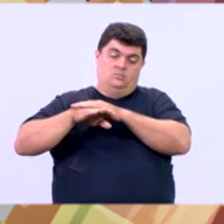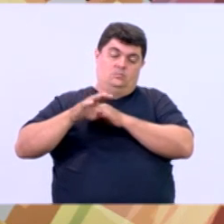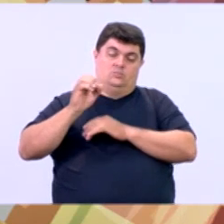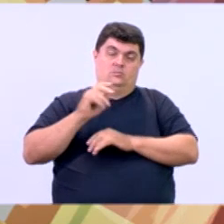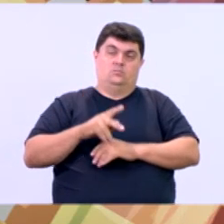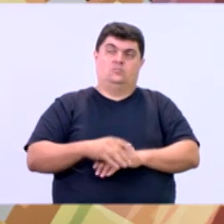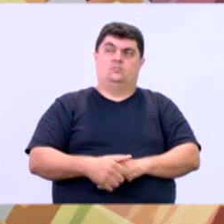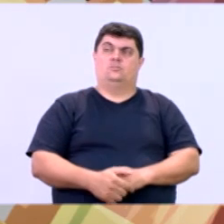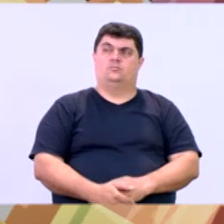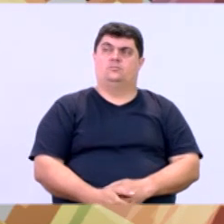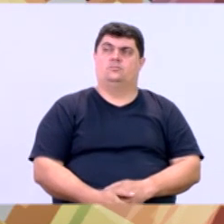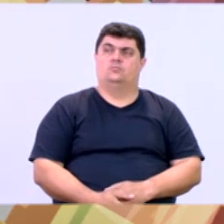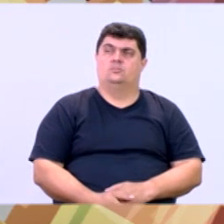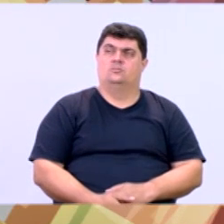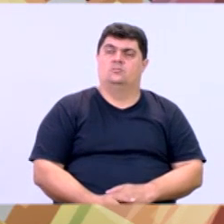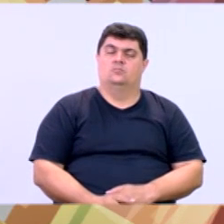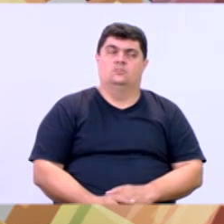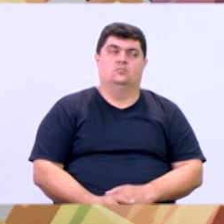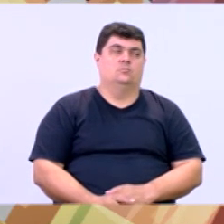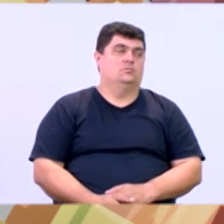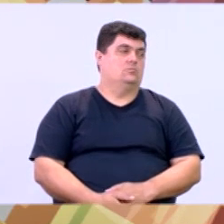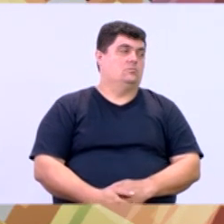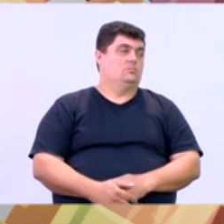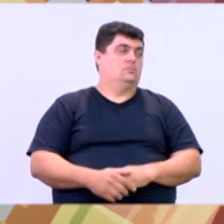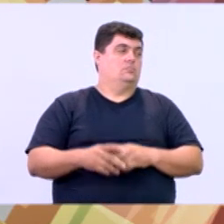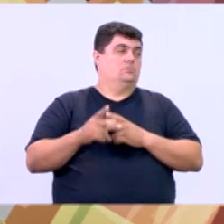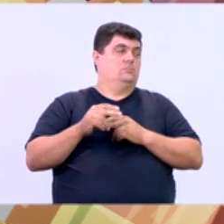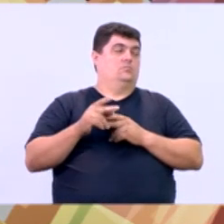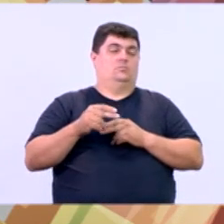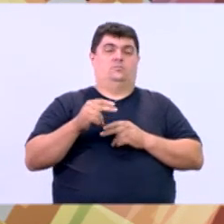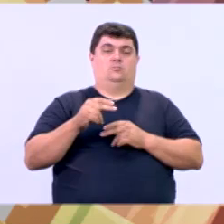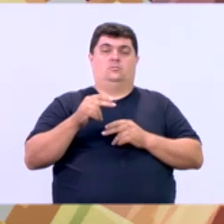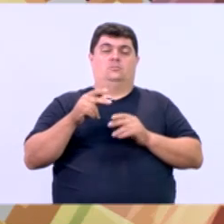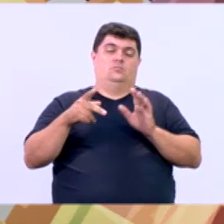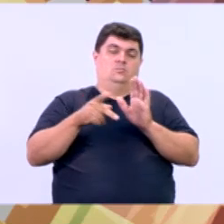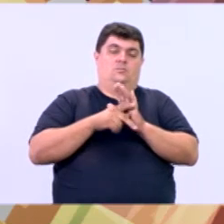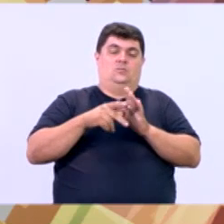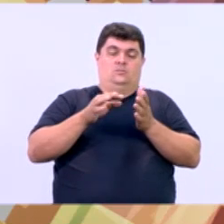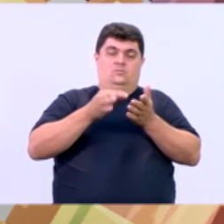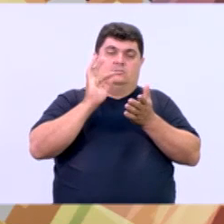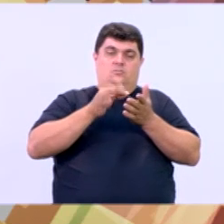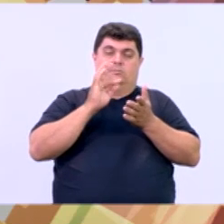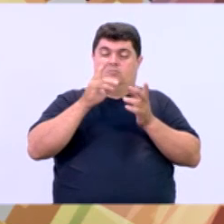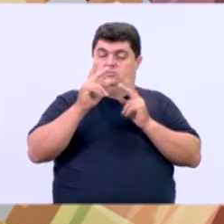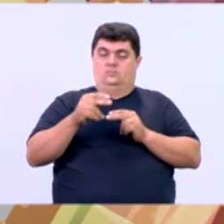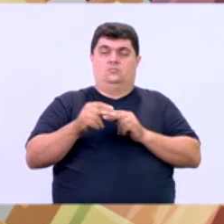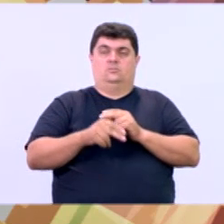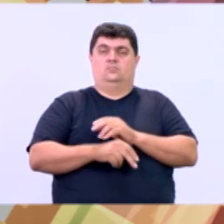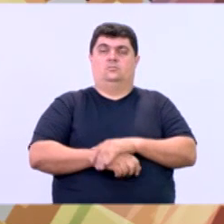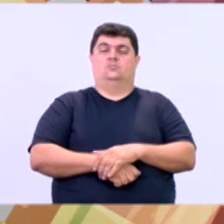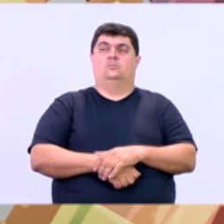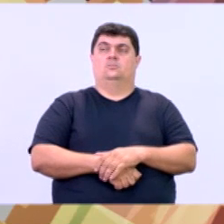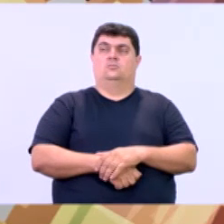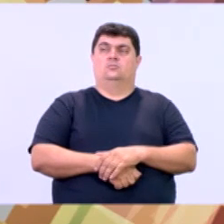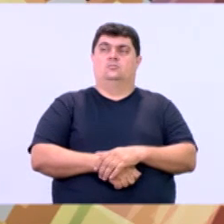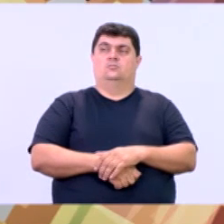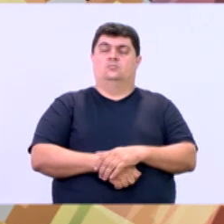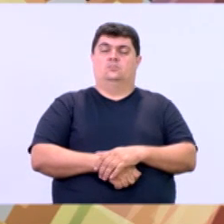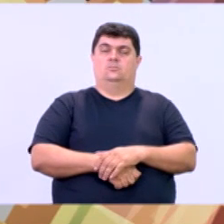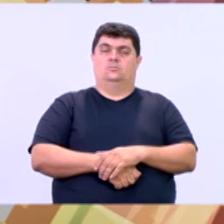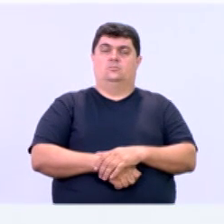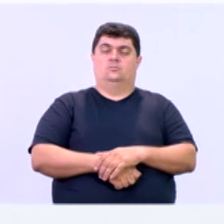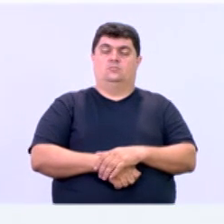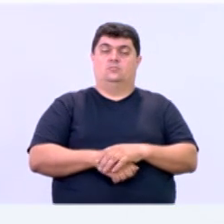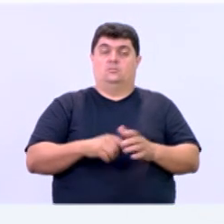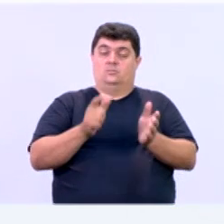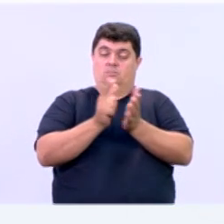dentro. A mesma coisa do script, tá? Então, vocês vão pegar a